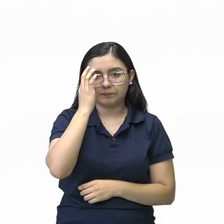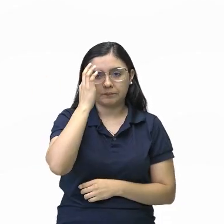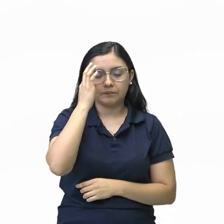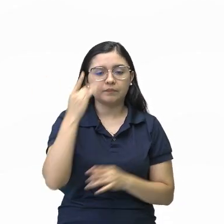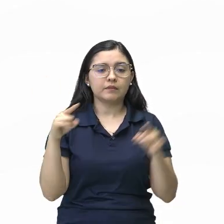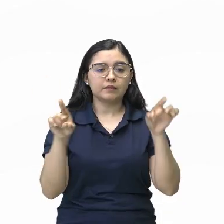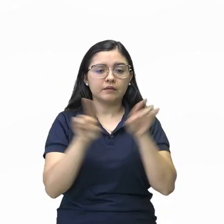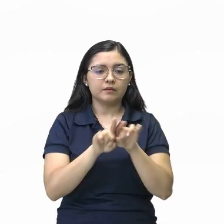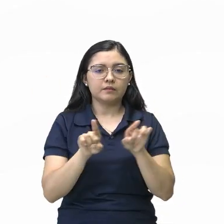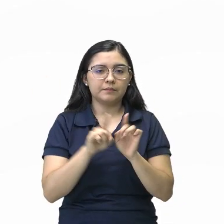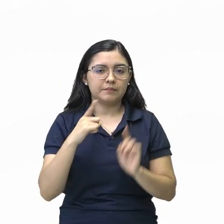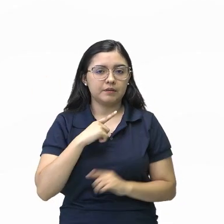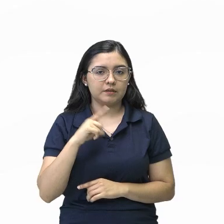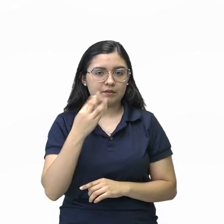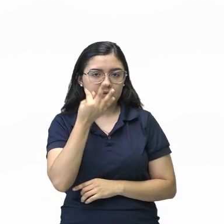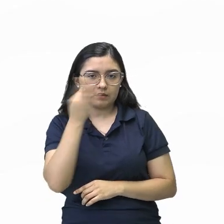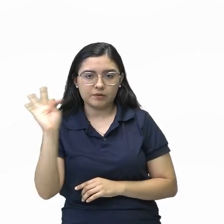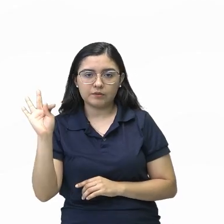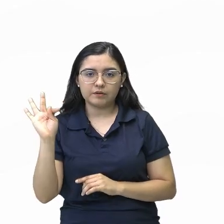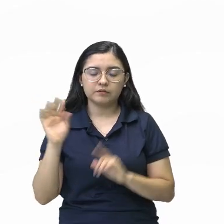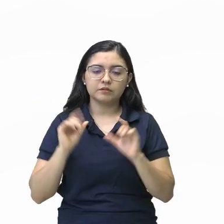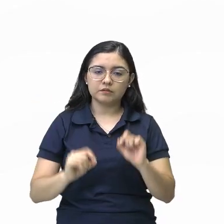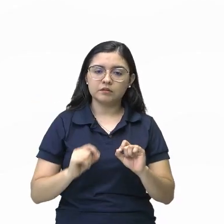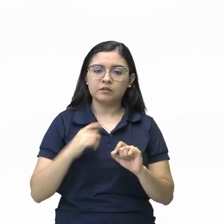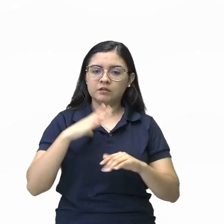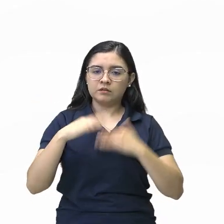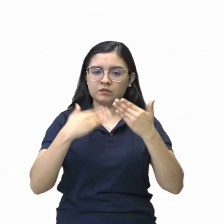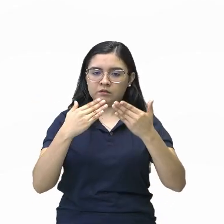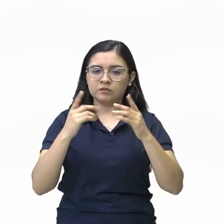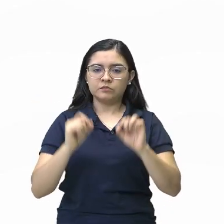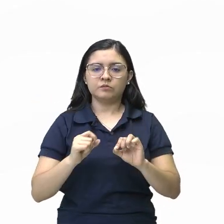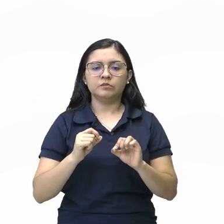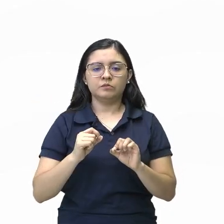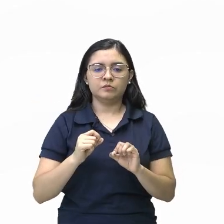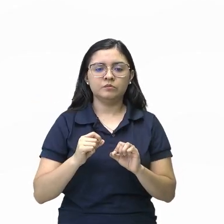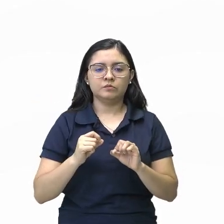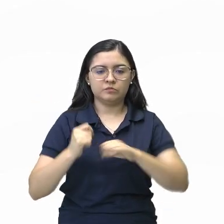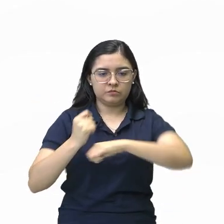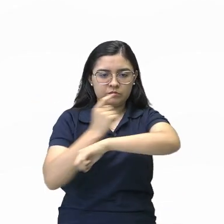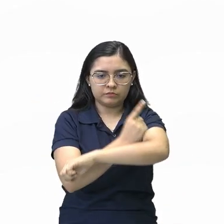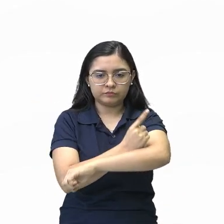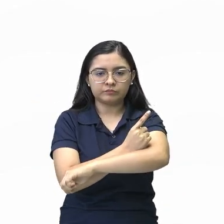E também tem a teoria da evolução do desenvolvimento, né, que é